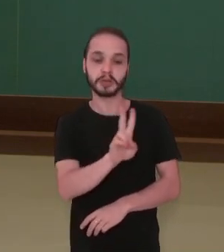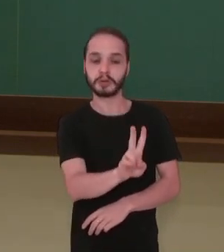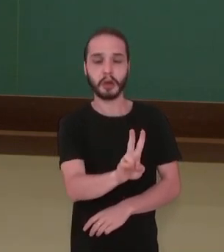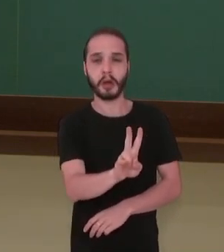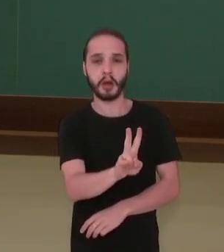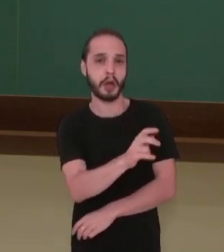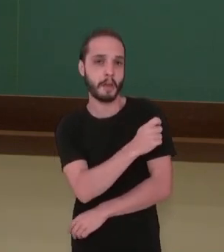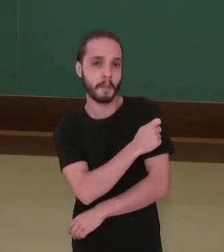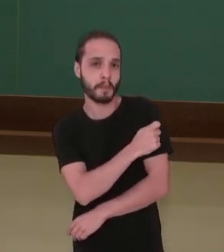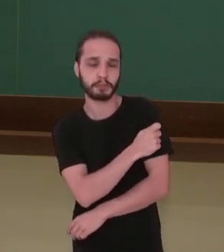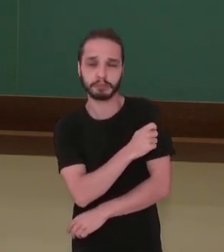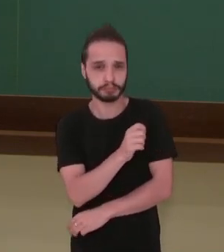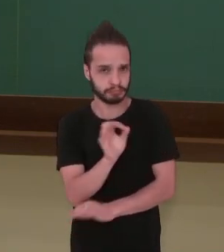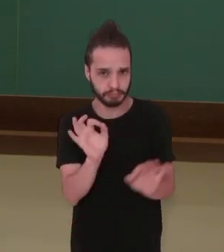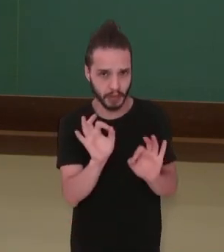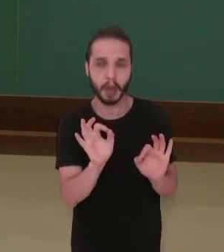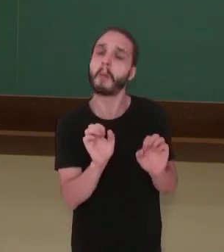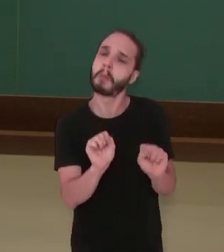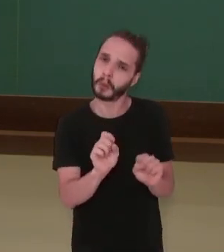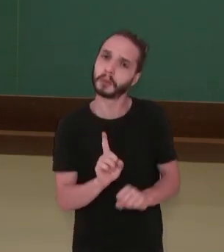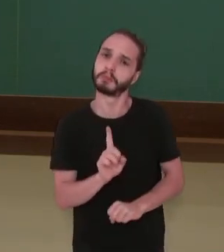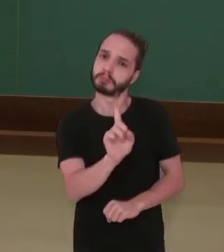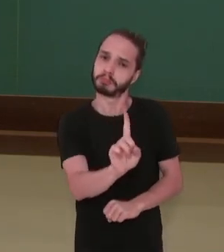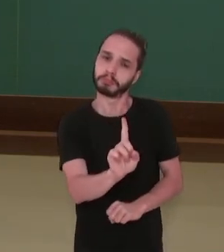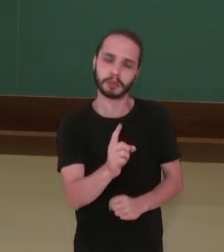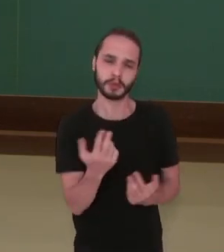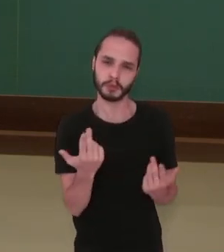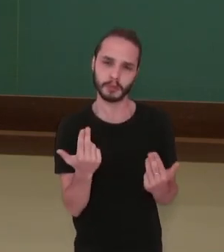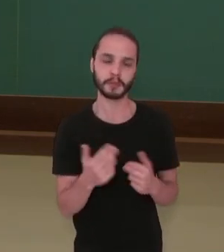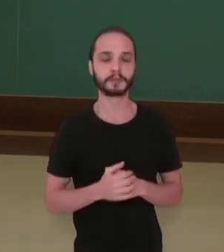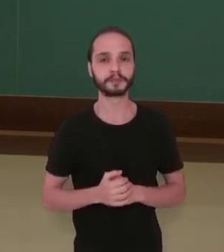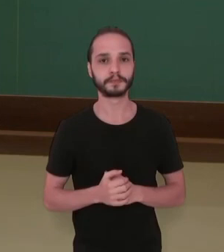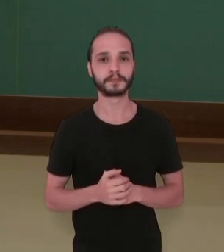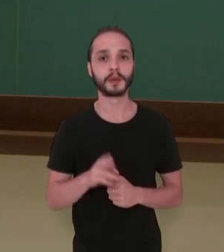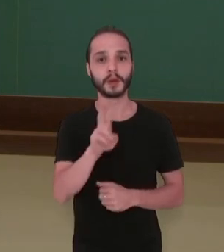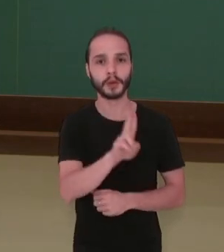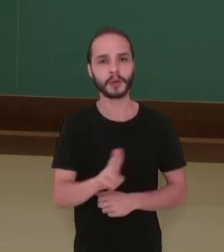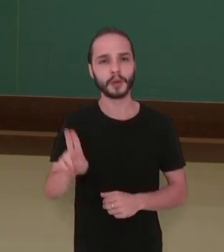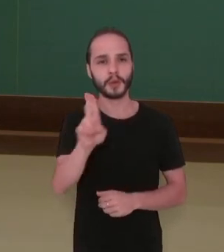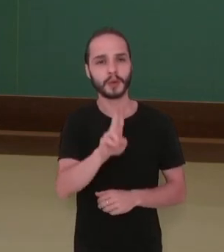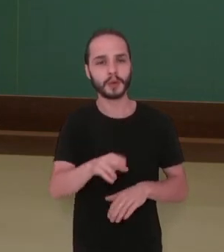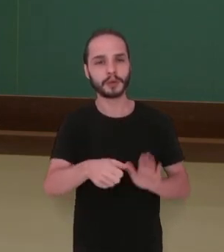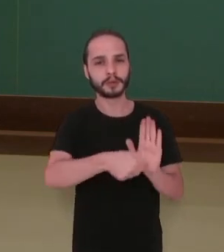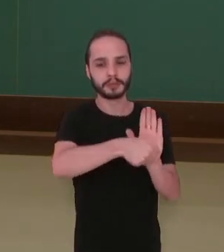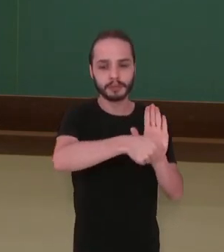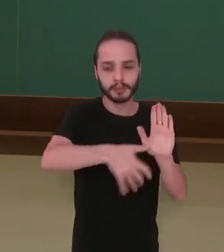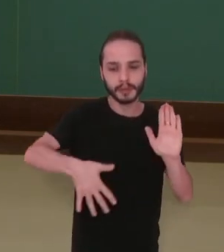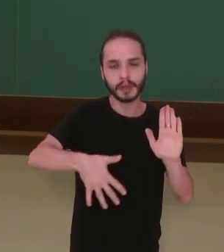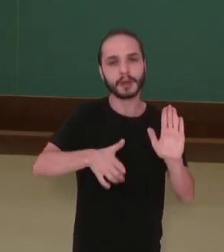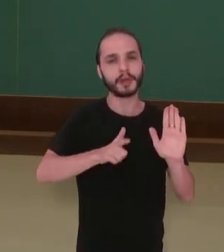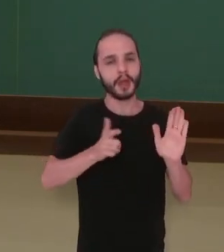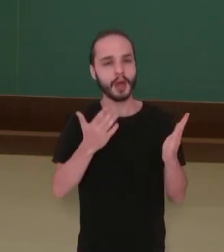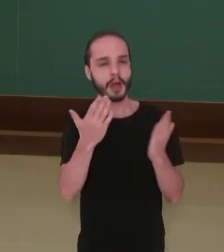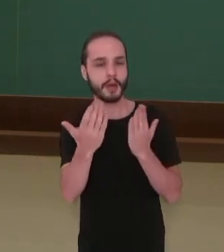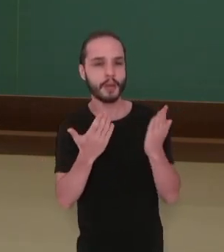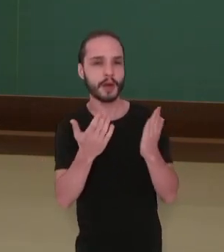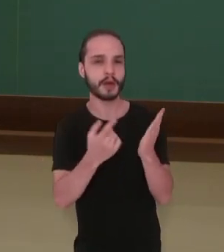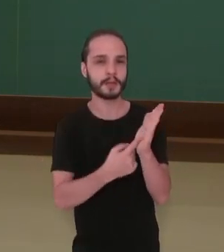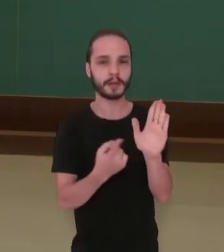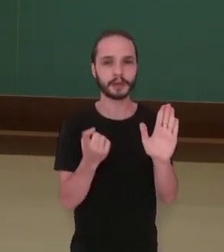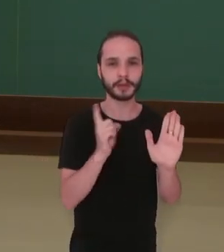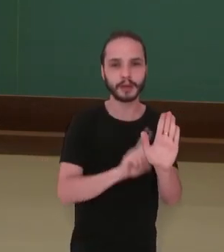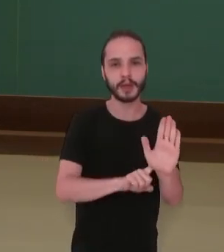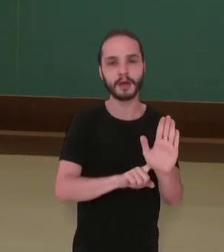atividade. Utilize figuras de linguagem como a comparação, a metáfora, a metonímia,